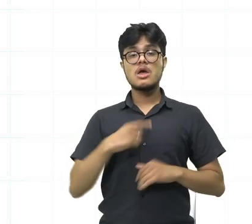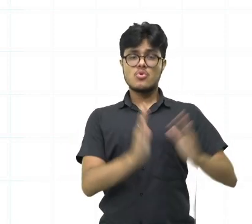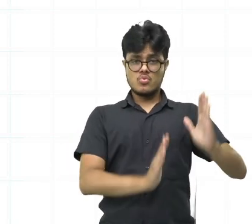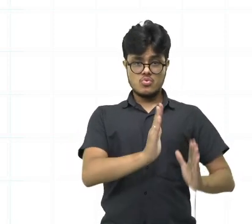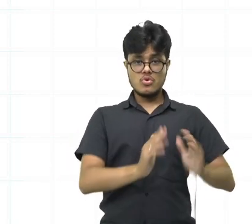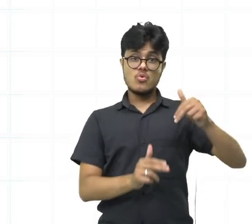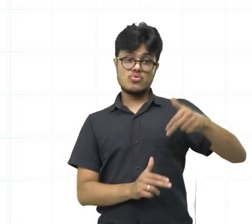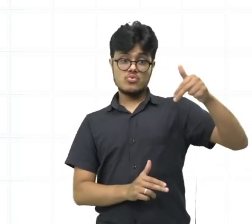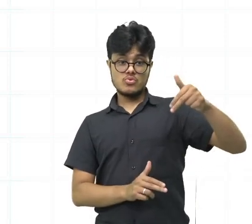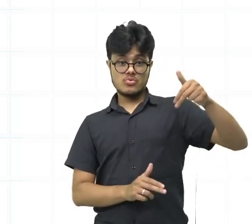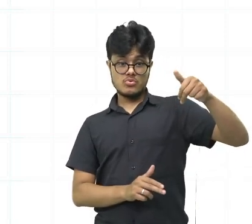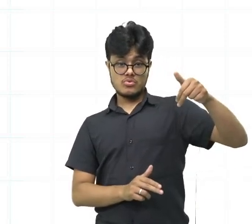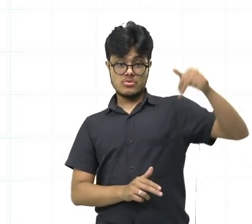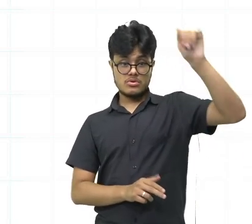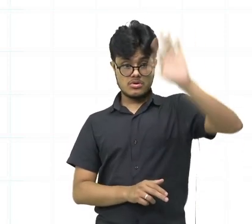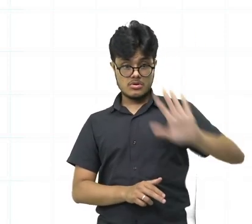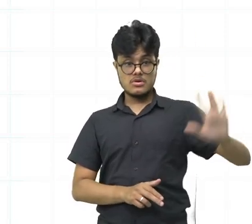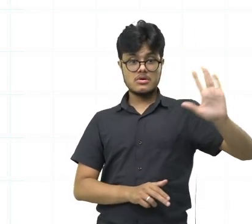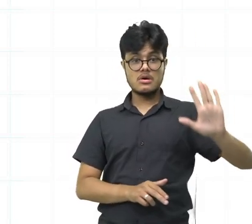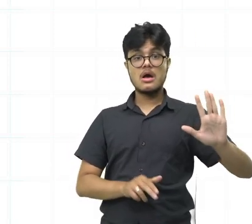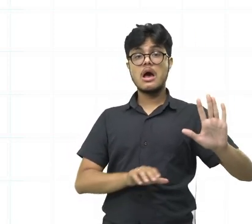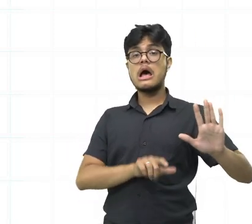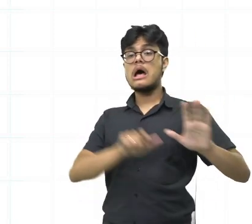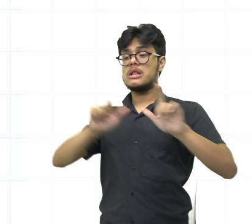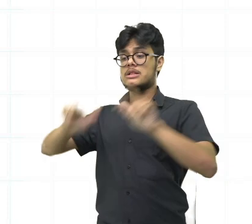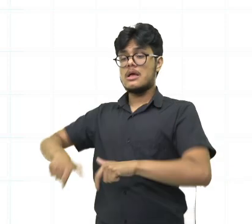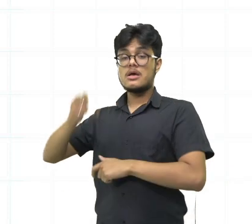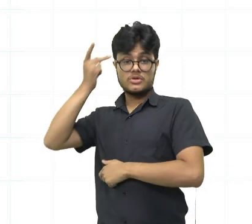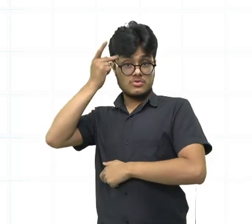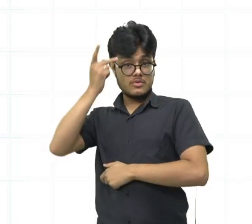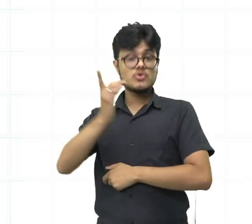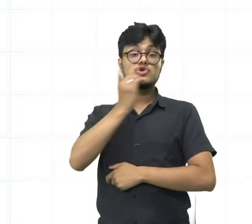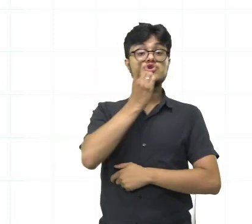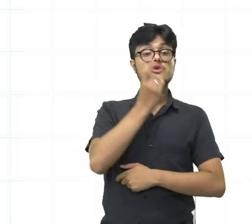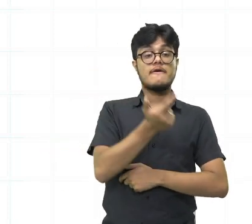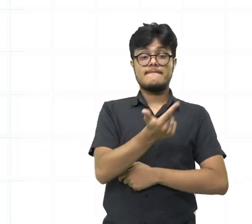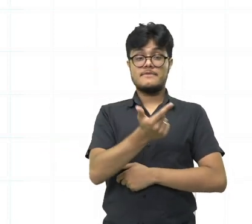por essa companhia, no trecho Maceió-São Paulo, no dia